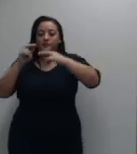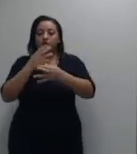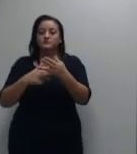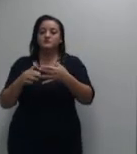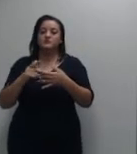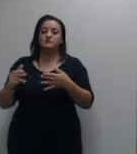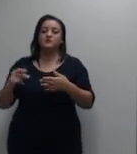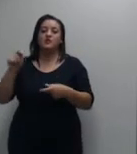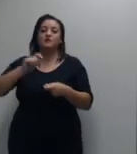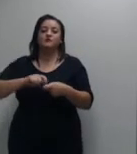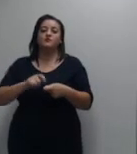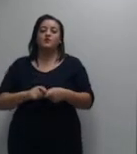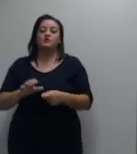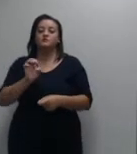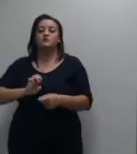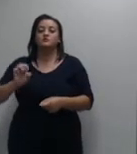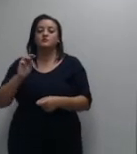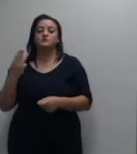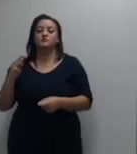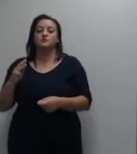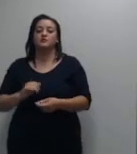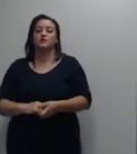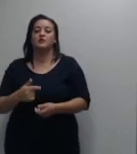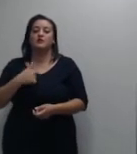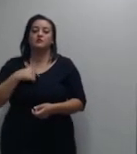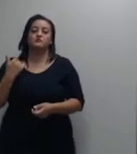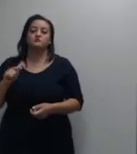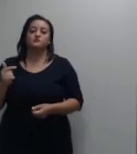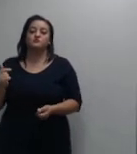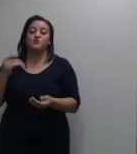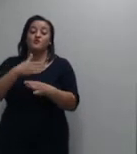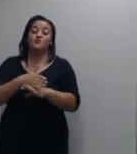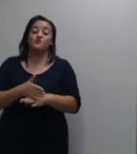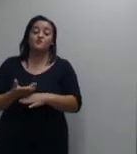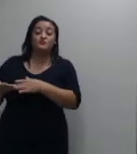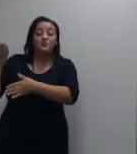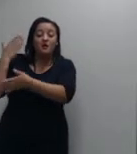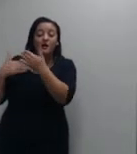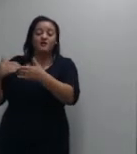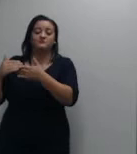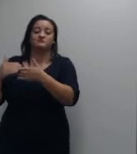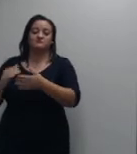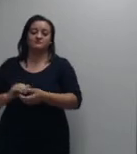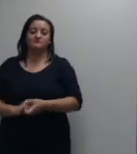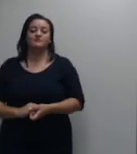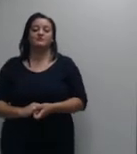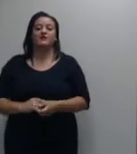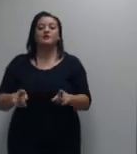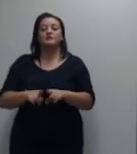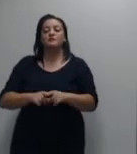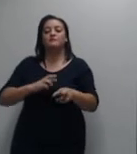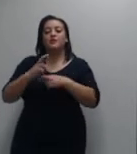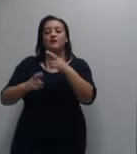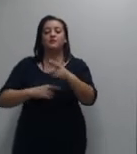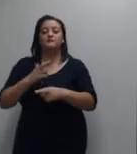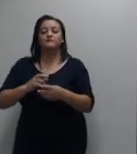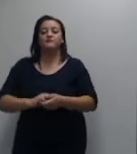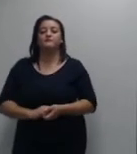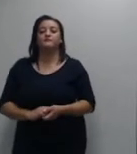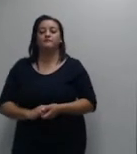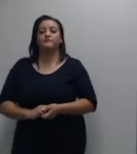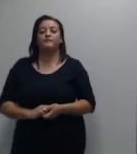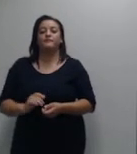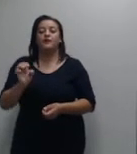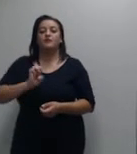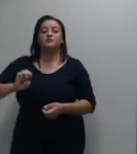interposto pelo Estado do Maranhão eu não tinha colocado anterior ver e com relação ao vivo pela vista do